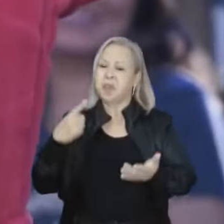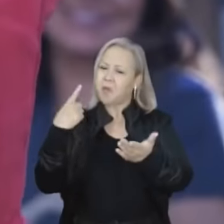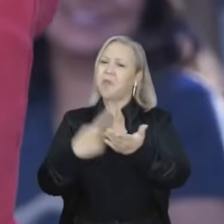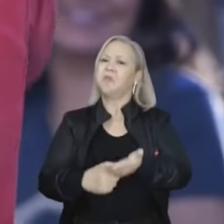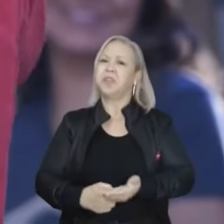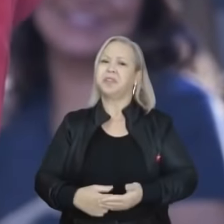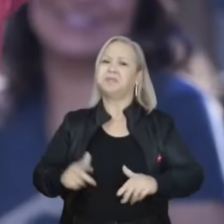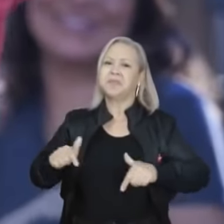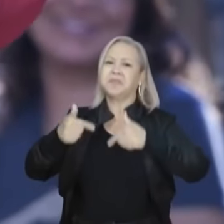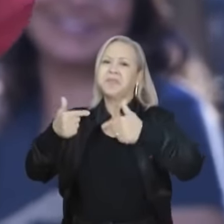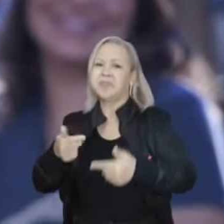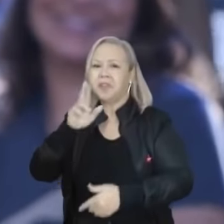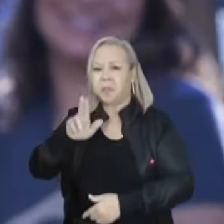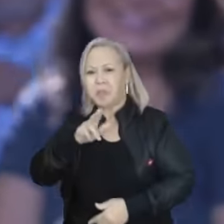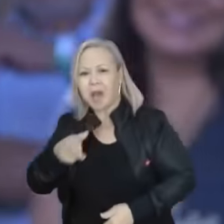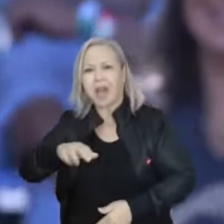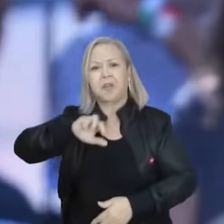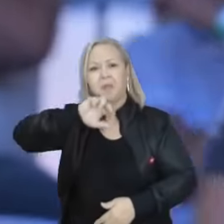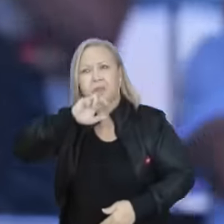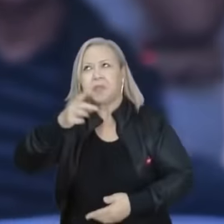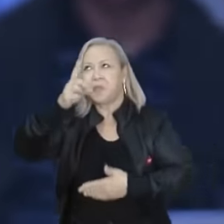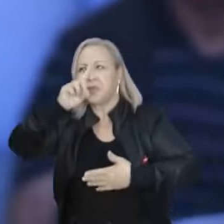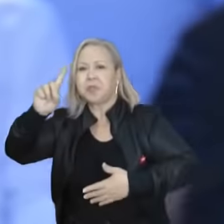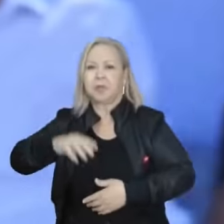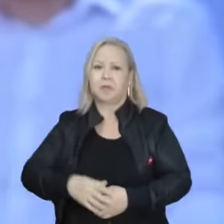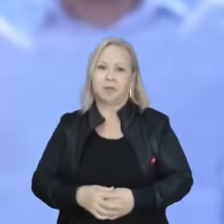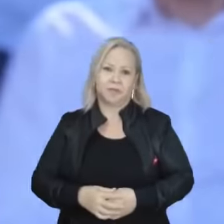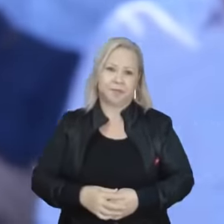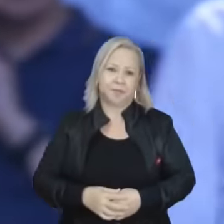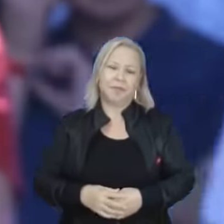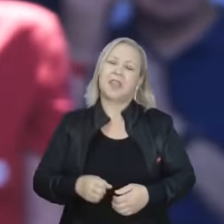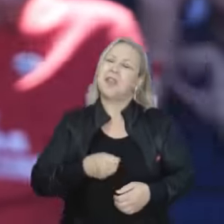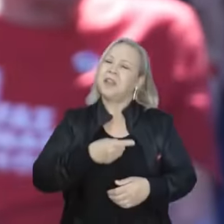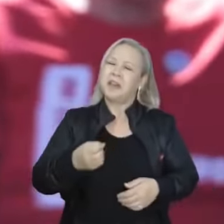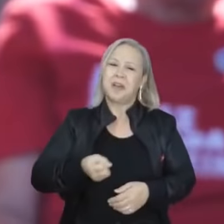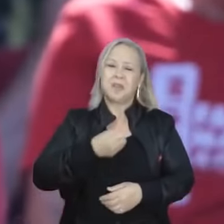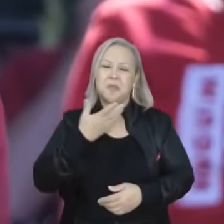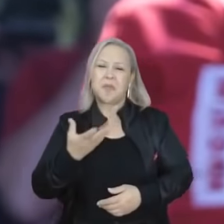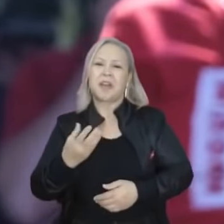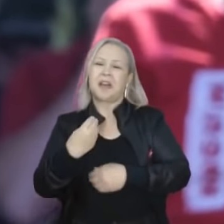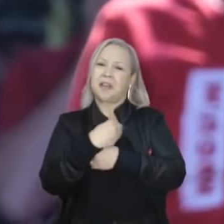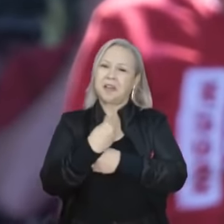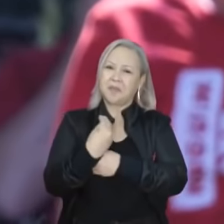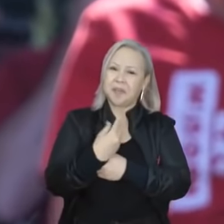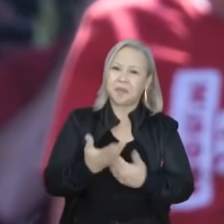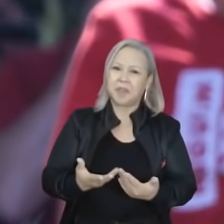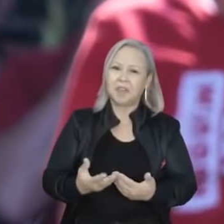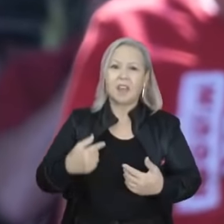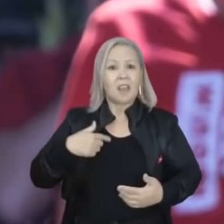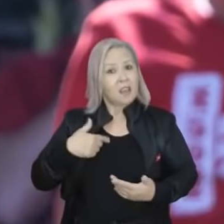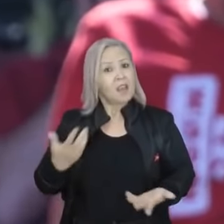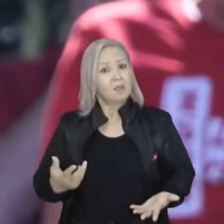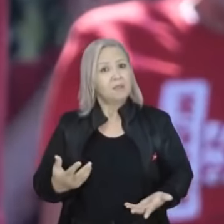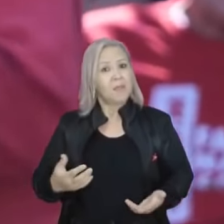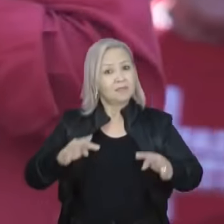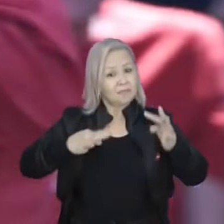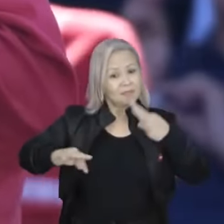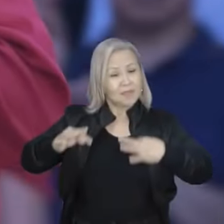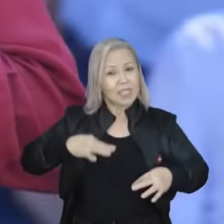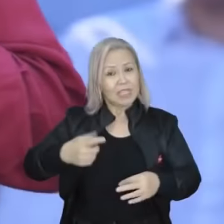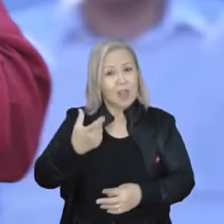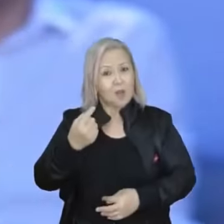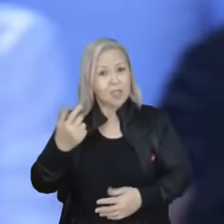que vou cuidar dela, ela vai cuidar de mim. Por enquanto, está tudo bem. E eu tenho que dizer que eu tenho tesão de 20 mesmo. Porque senão quem vai acreditar